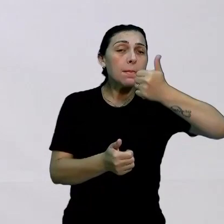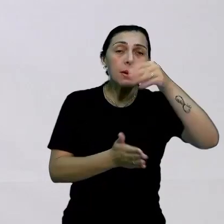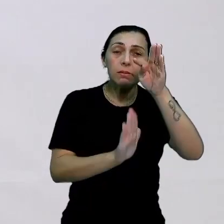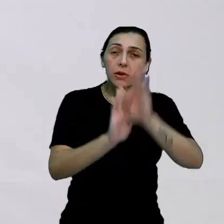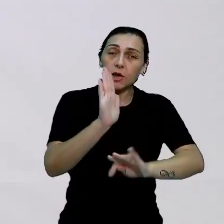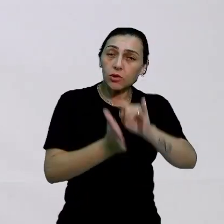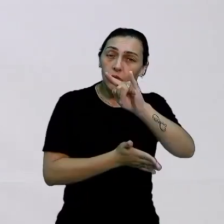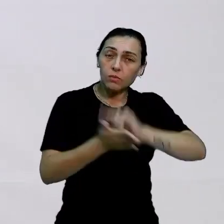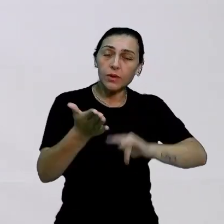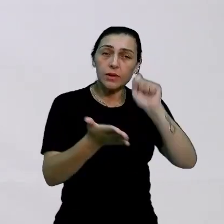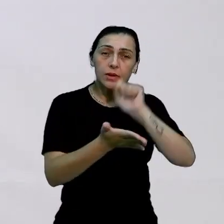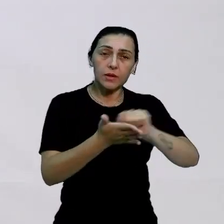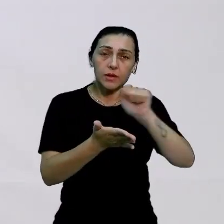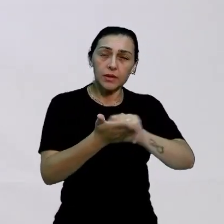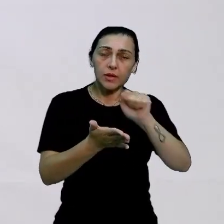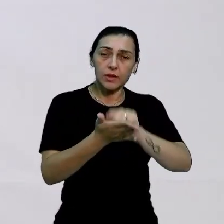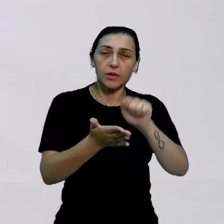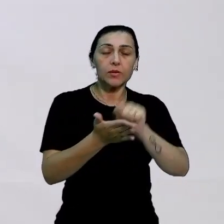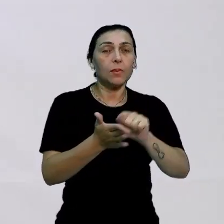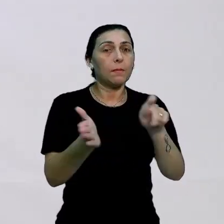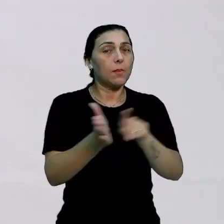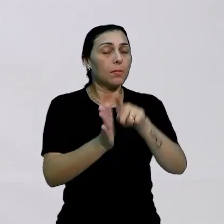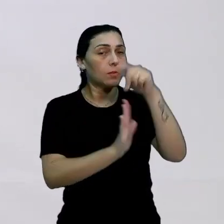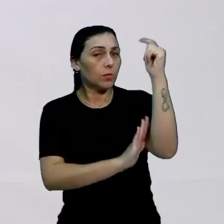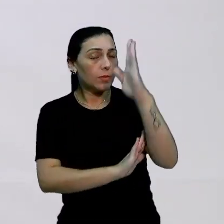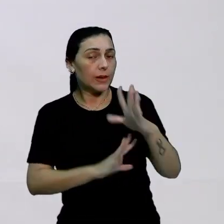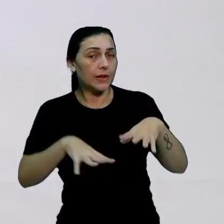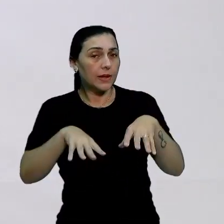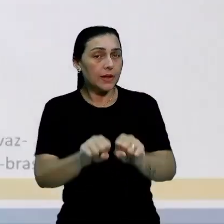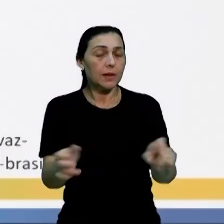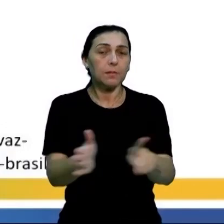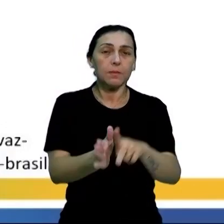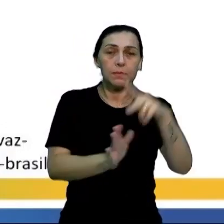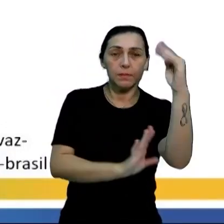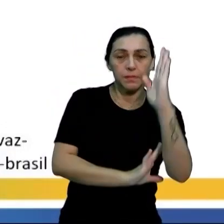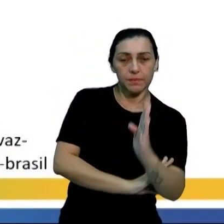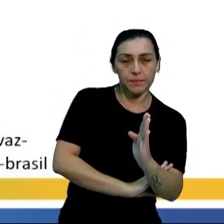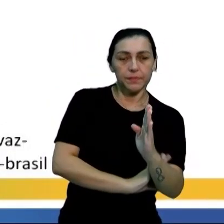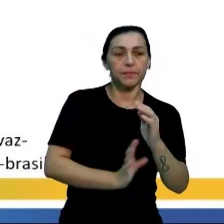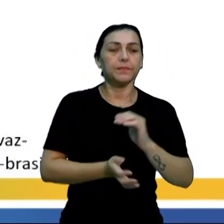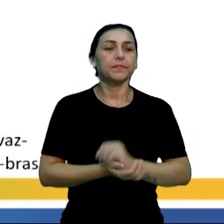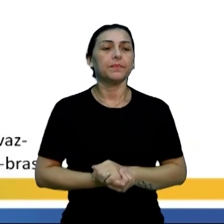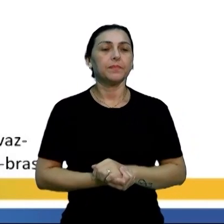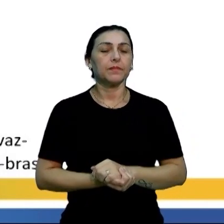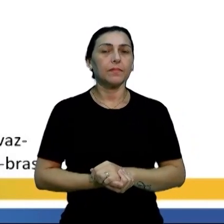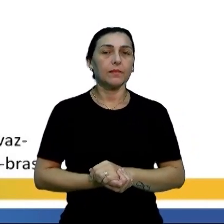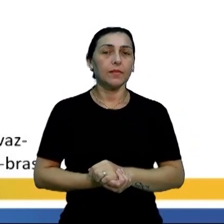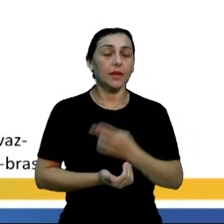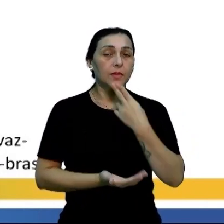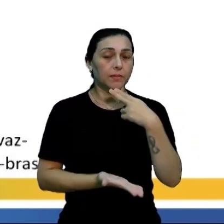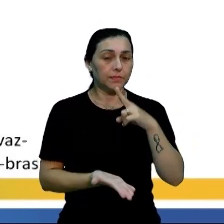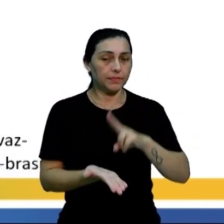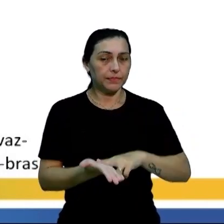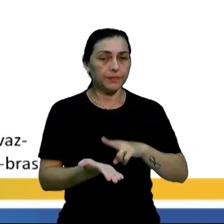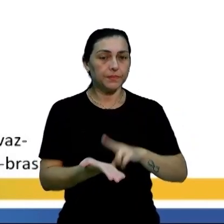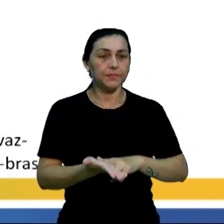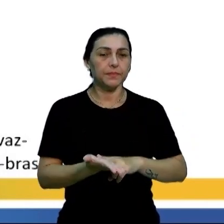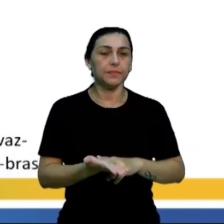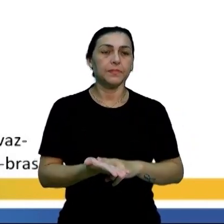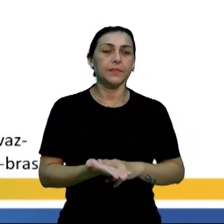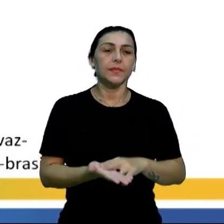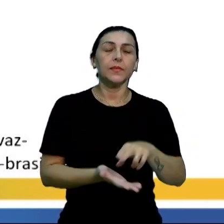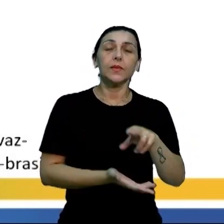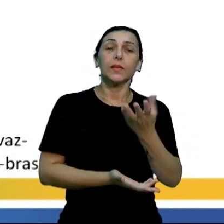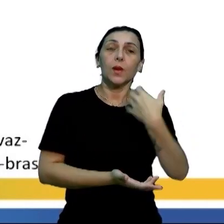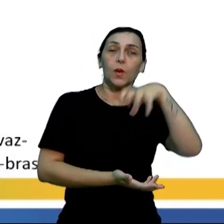texto escrito sobre o Brasil e em terras brasileiras. Então, a Carta de Pero Vaz de Caminha, ela